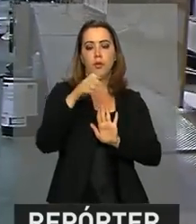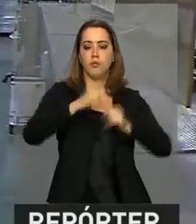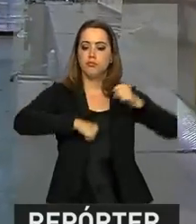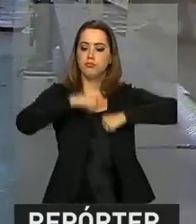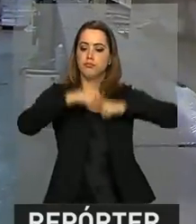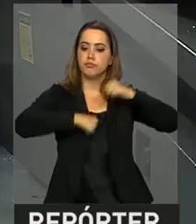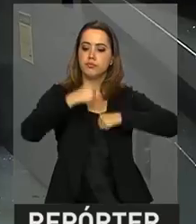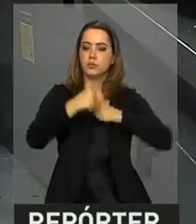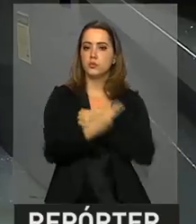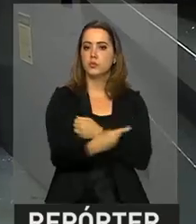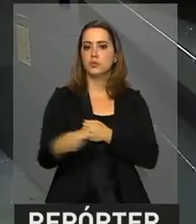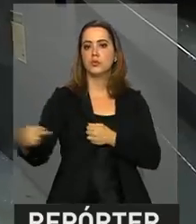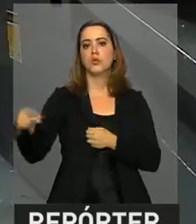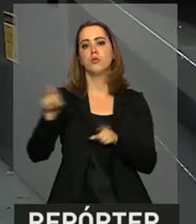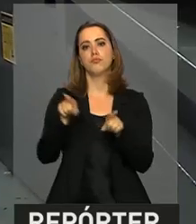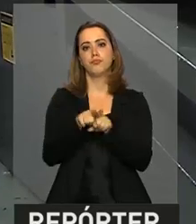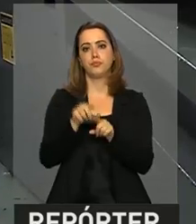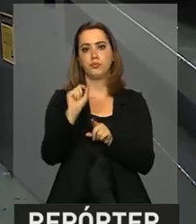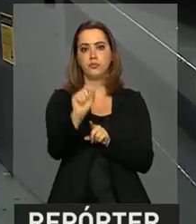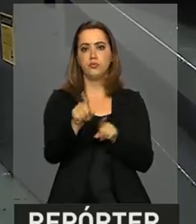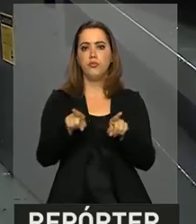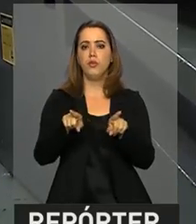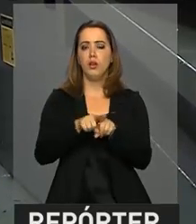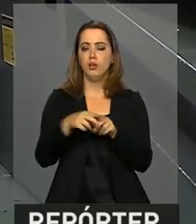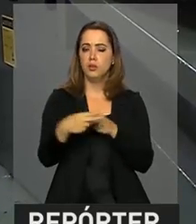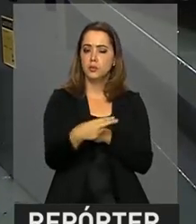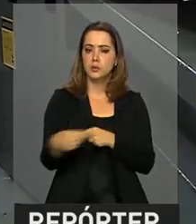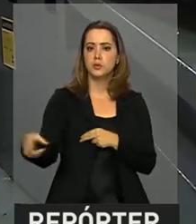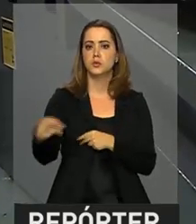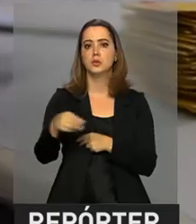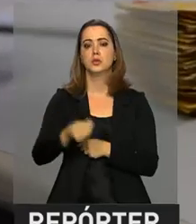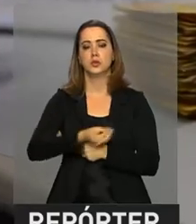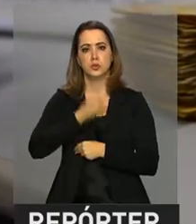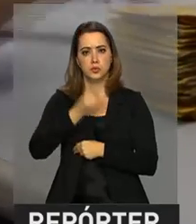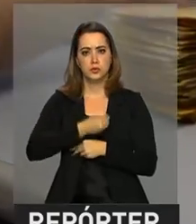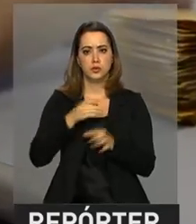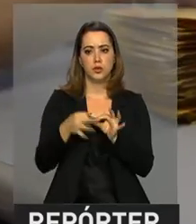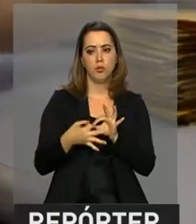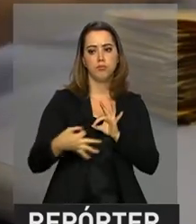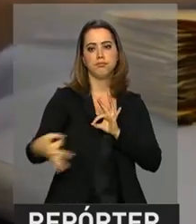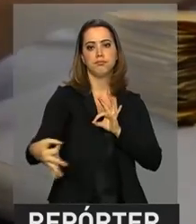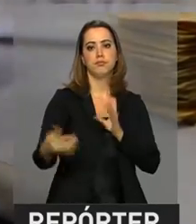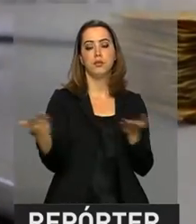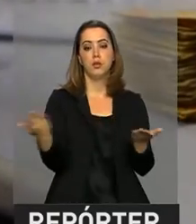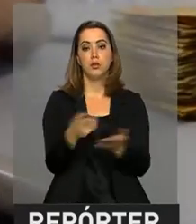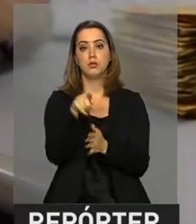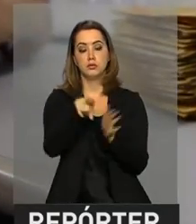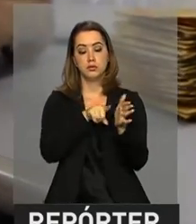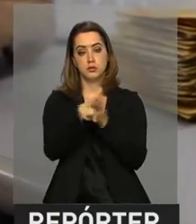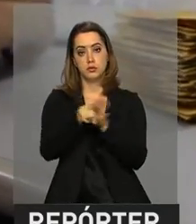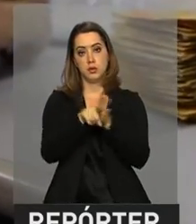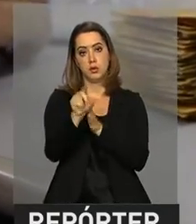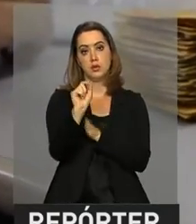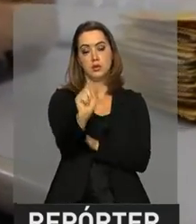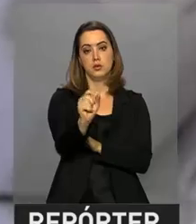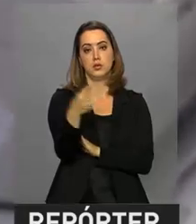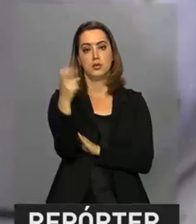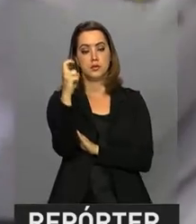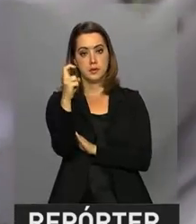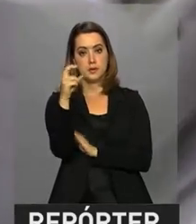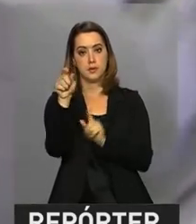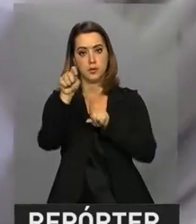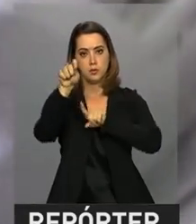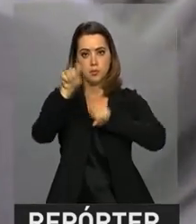bens intermediários, como os manufaturados e os bens de consumo duráveis. De acordo com a pesquisa, os últimos 5 meses